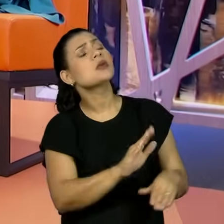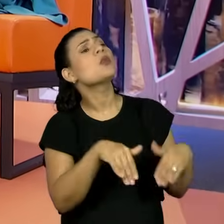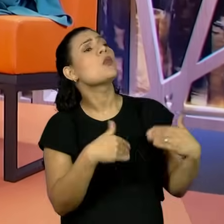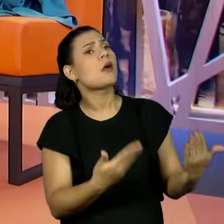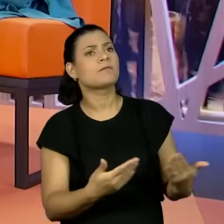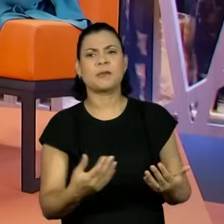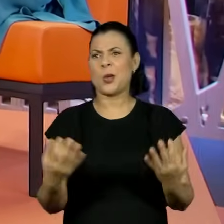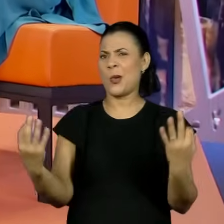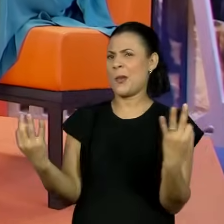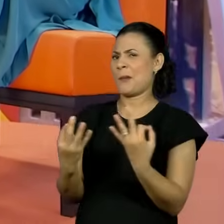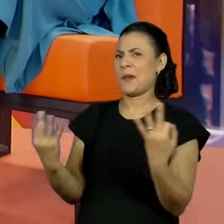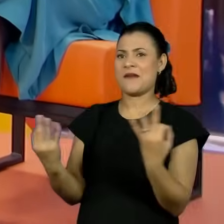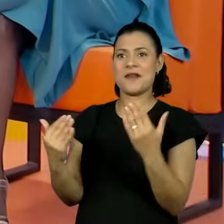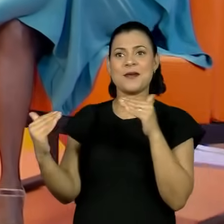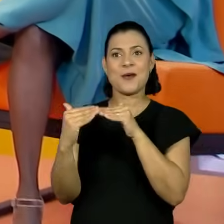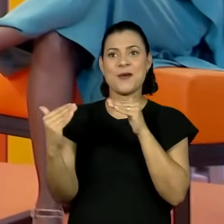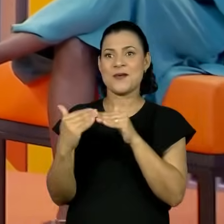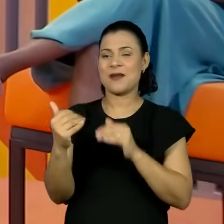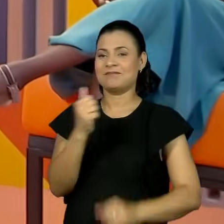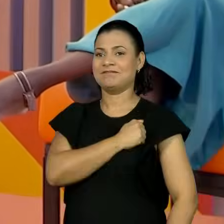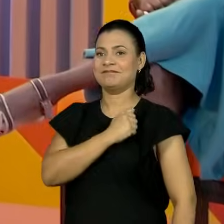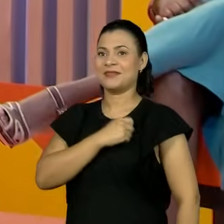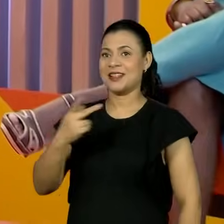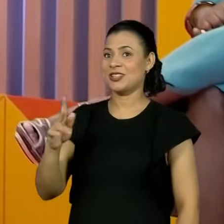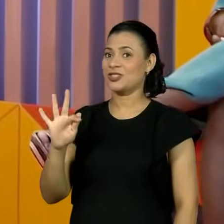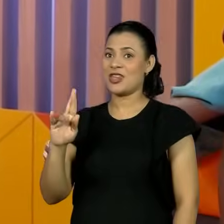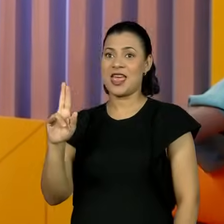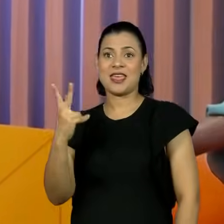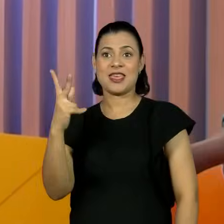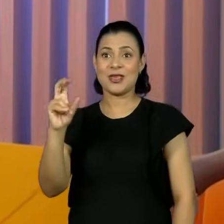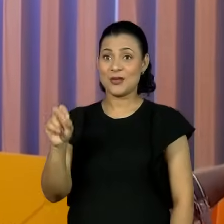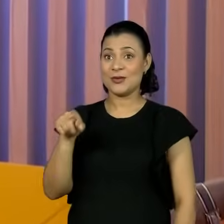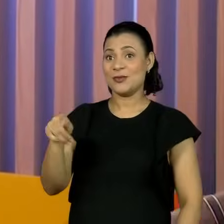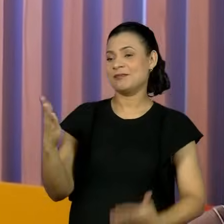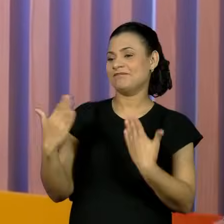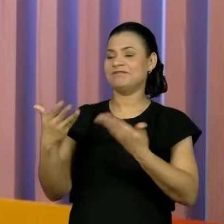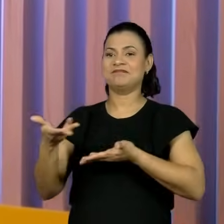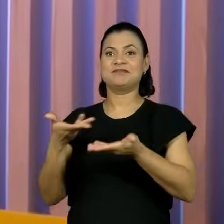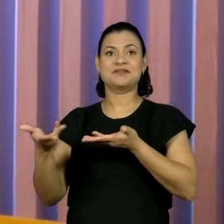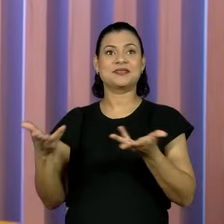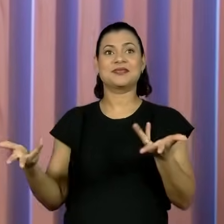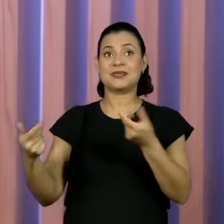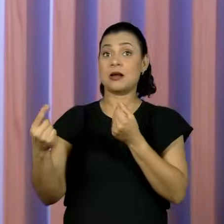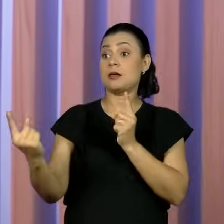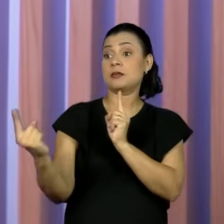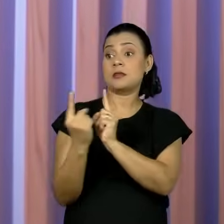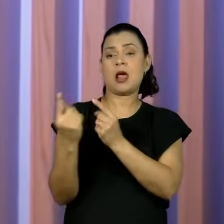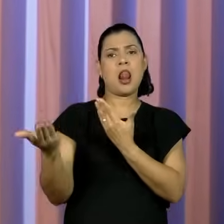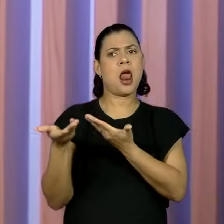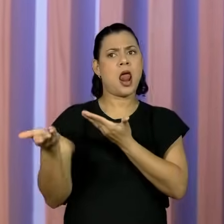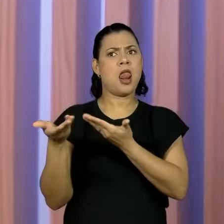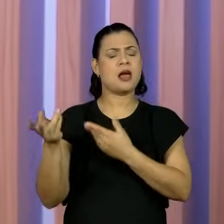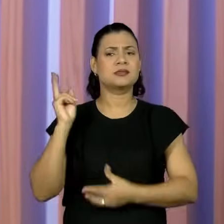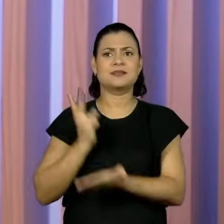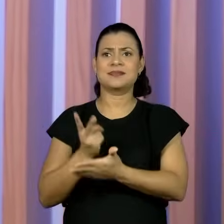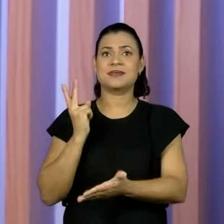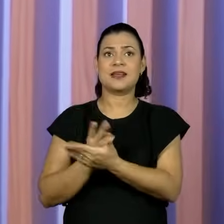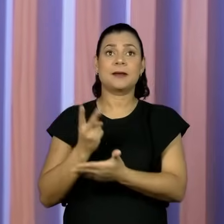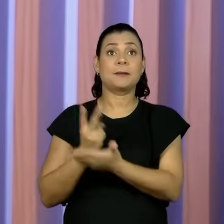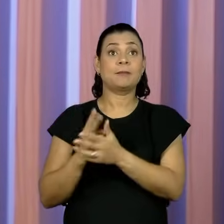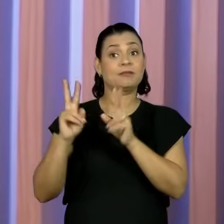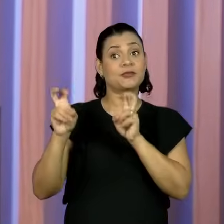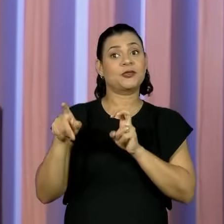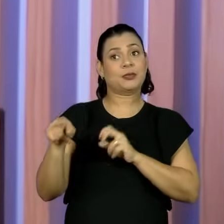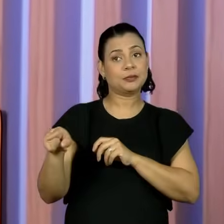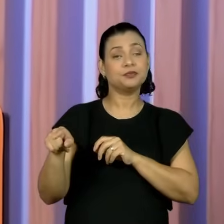Concordo inteiramente com o Thiagueira, um salve inclusive para ele, da hora ver ele aqui trocando essas ideias. Nós trocamos muita ideia sobre isso, porque